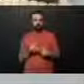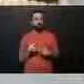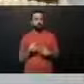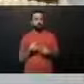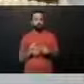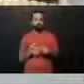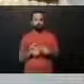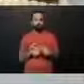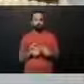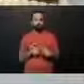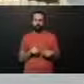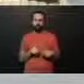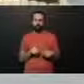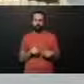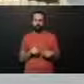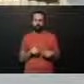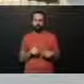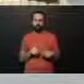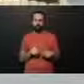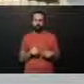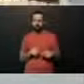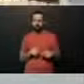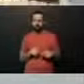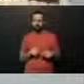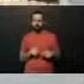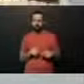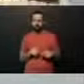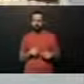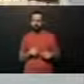grupinhos de... Perdão, voltamos.